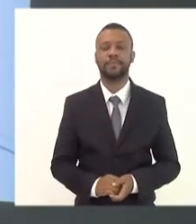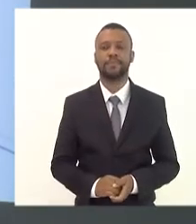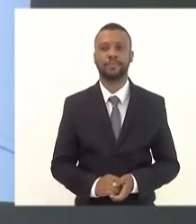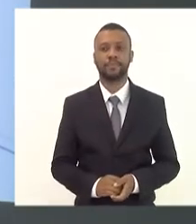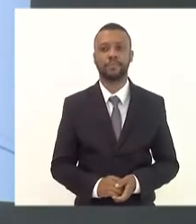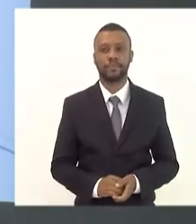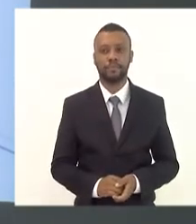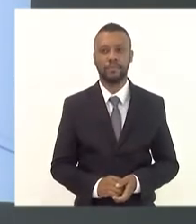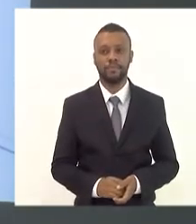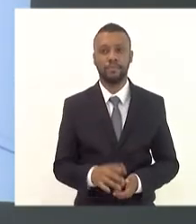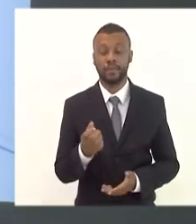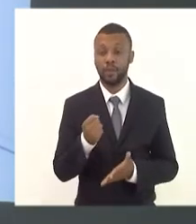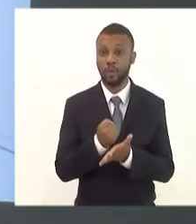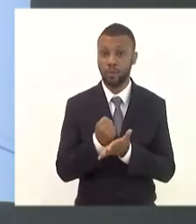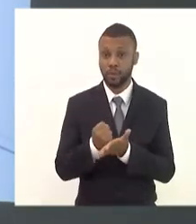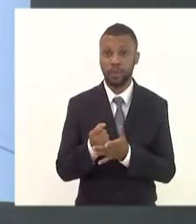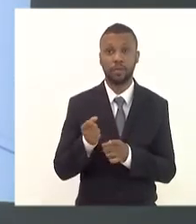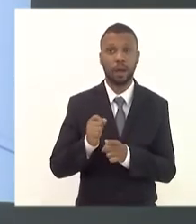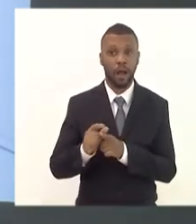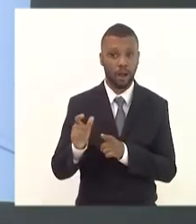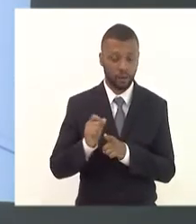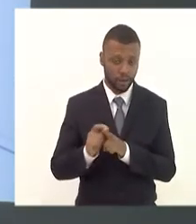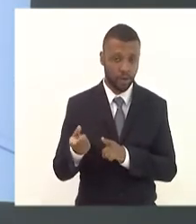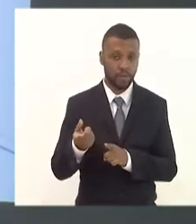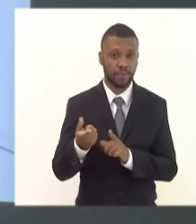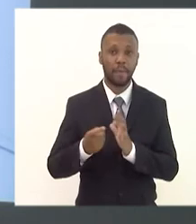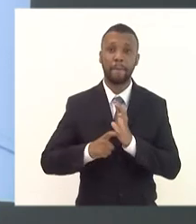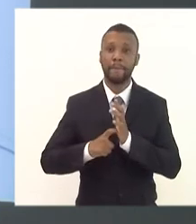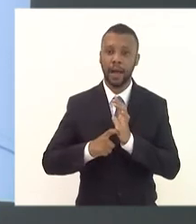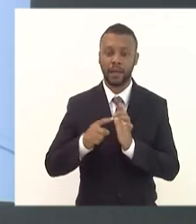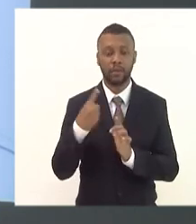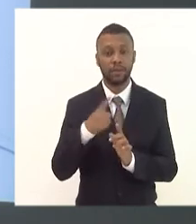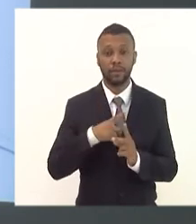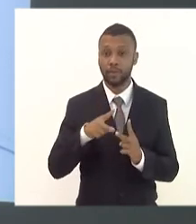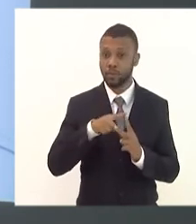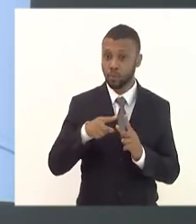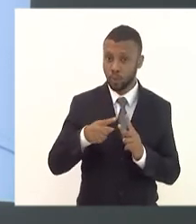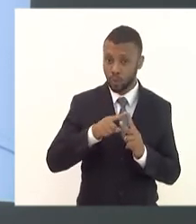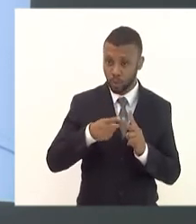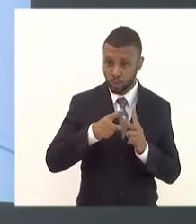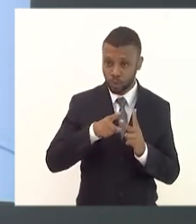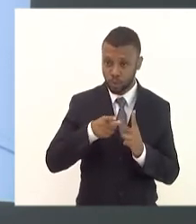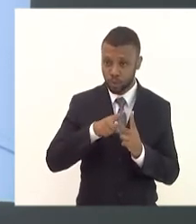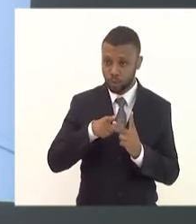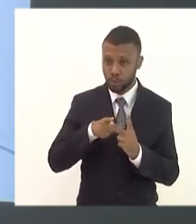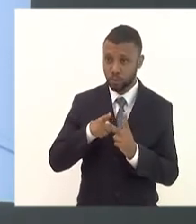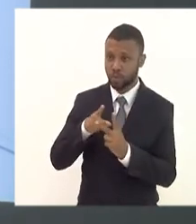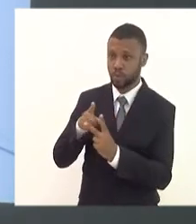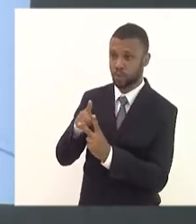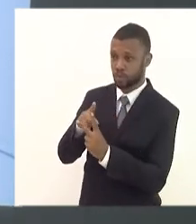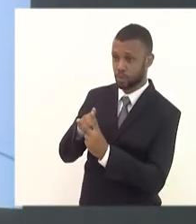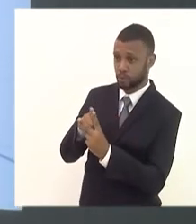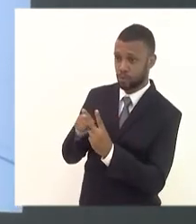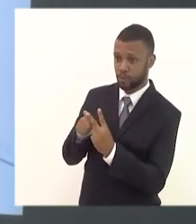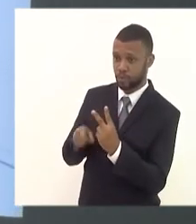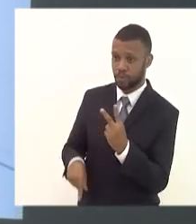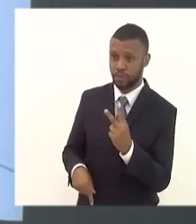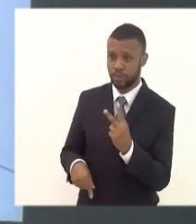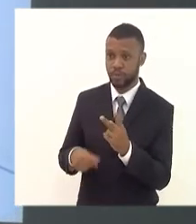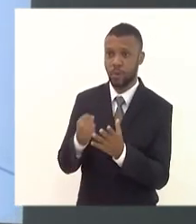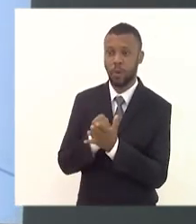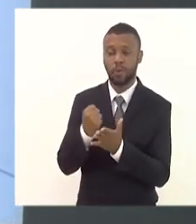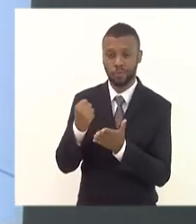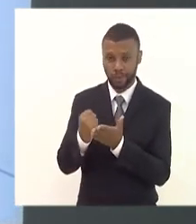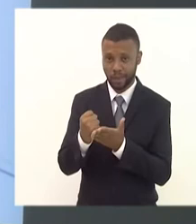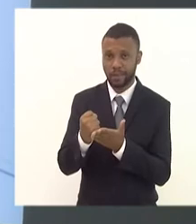E é isso aí que é o contrato do aluguel de máquinas. A gente já teve dois contratos desse, que a gente chama lá de RP1, que é através de registro de preço, né?